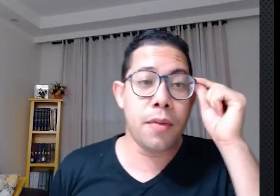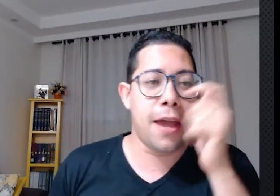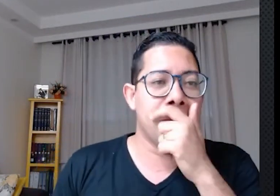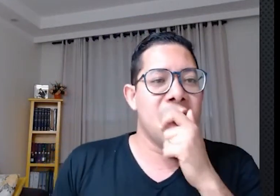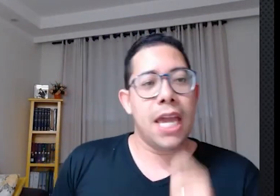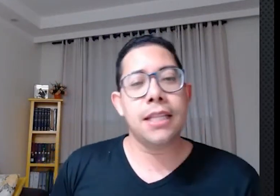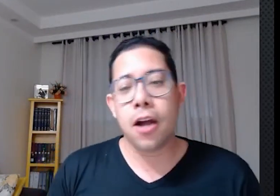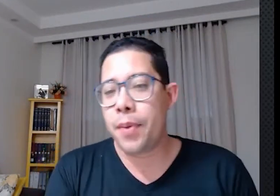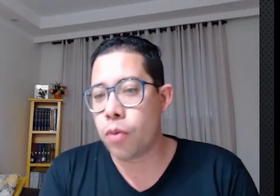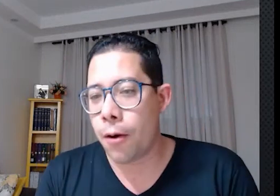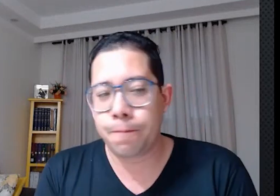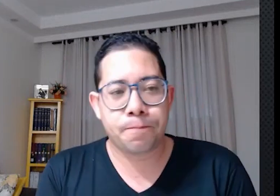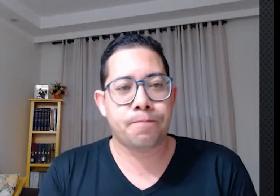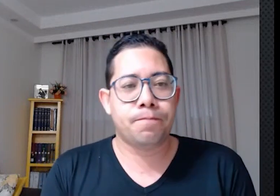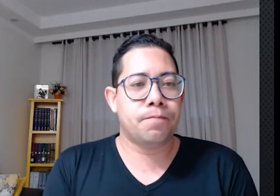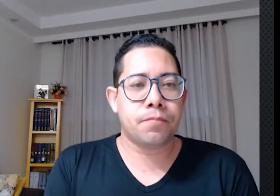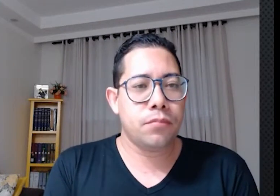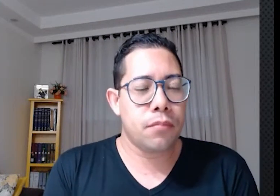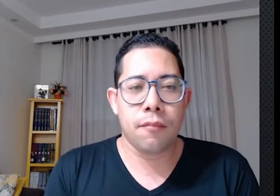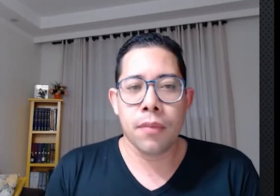Muito bem. Então, pessoal,